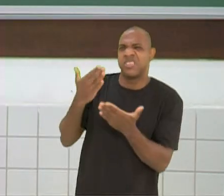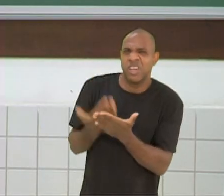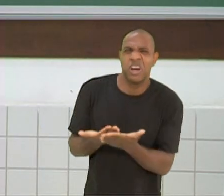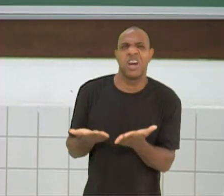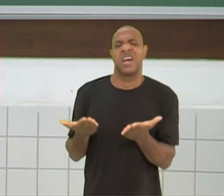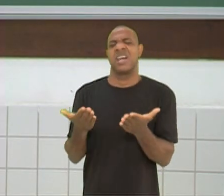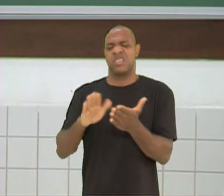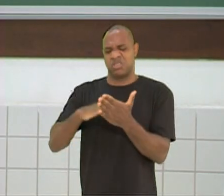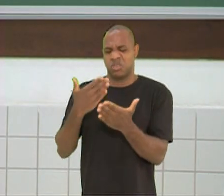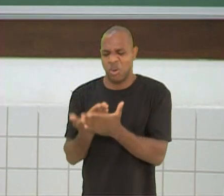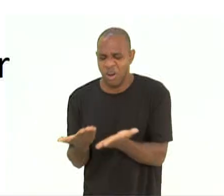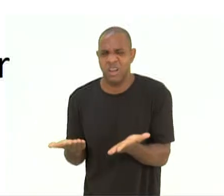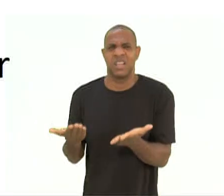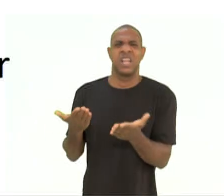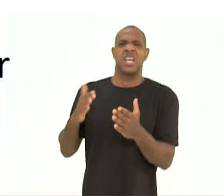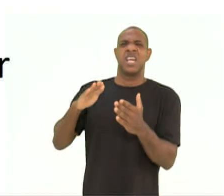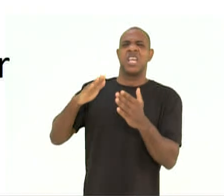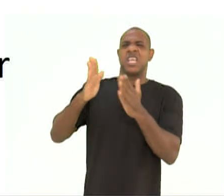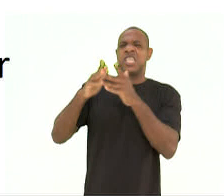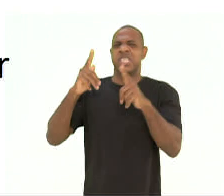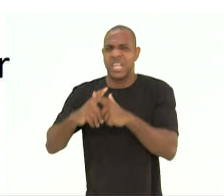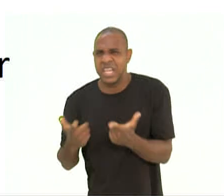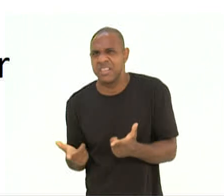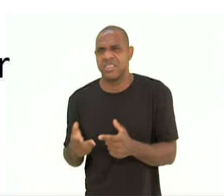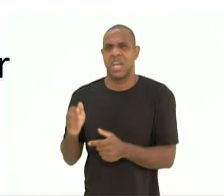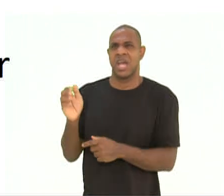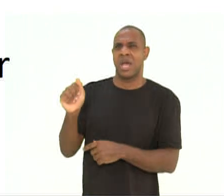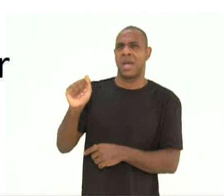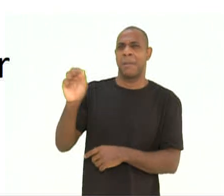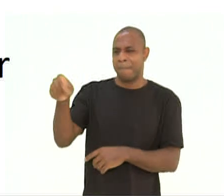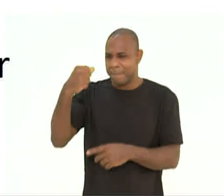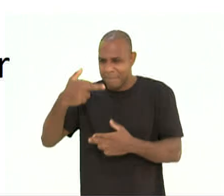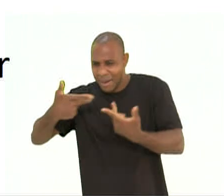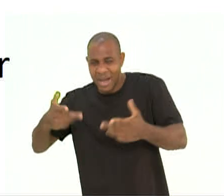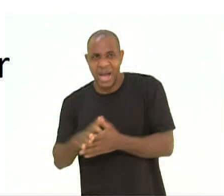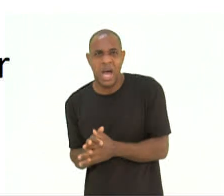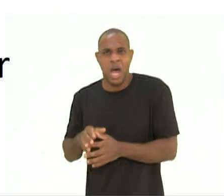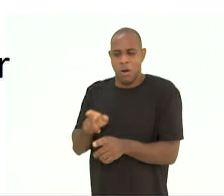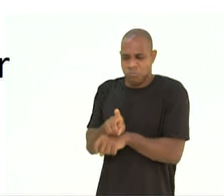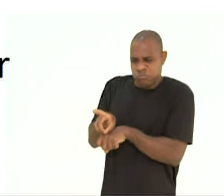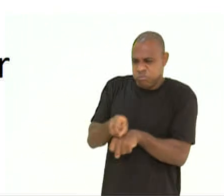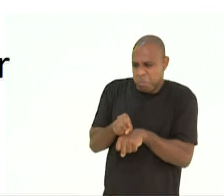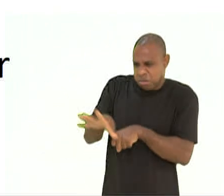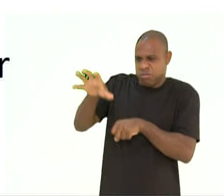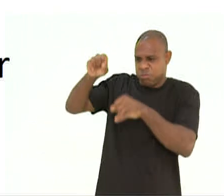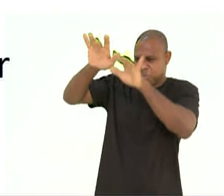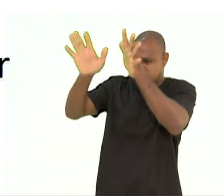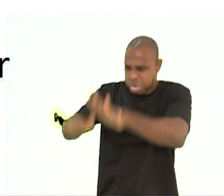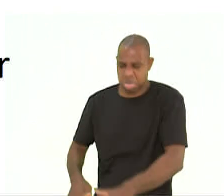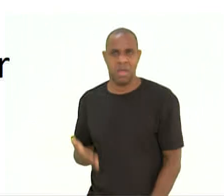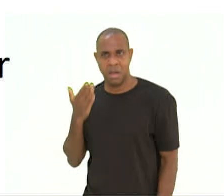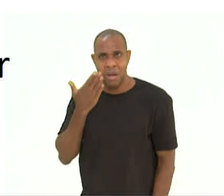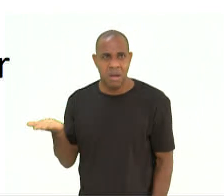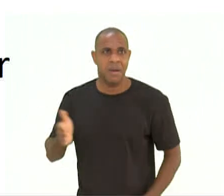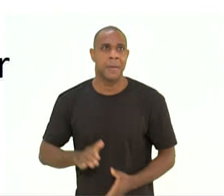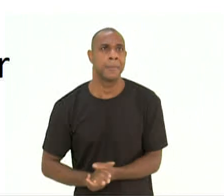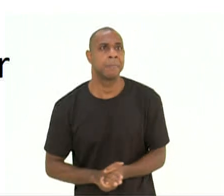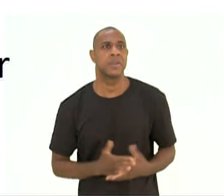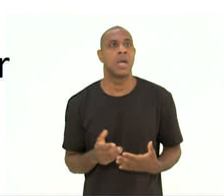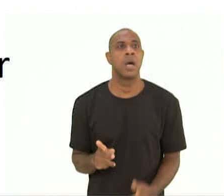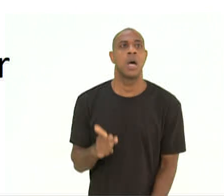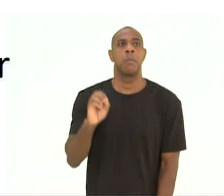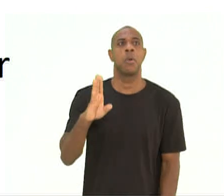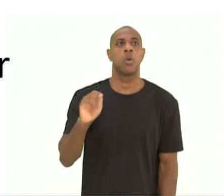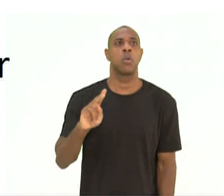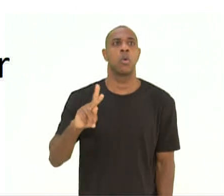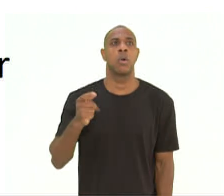bares, acabar com a influência ocidental. O Boko Haram surgiu em 2002, mais ou menos o mesmo contexto do